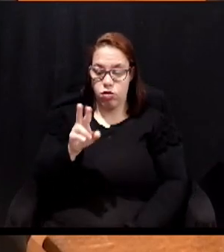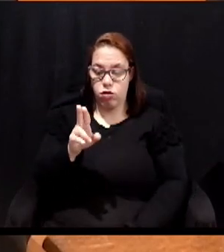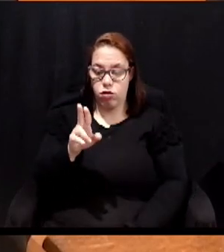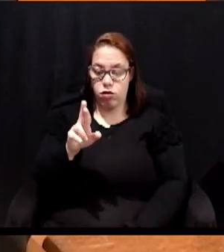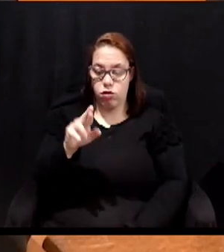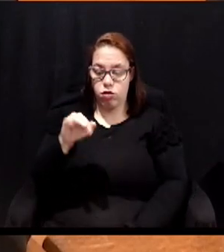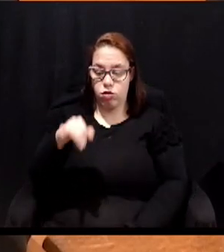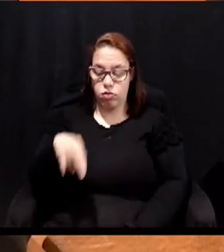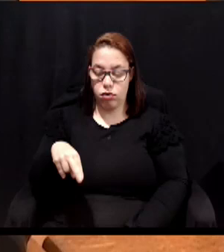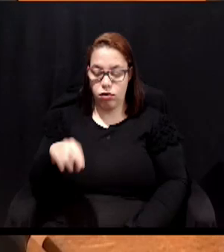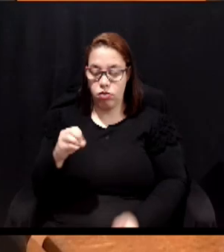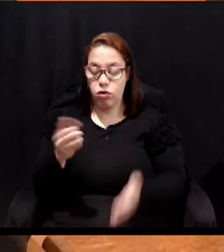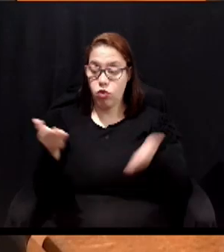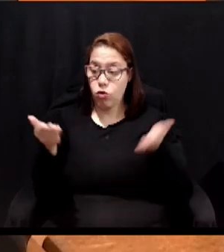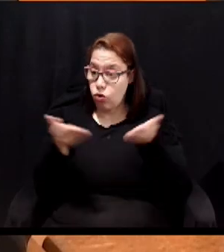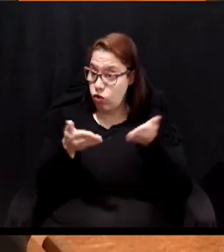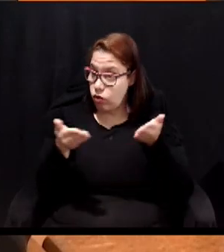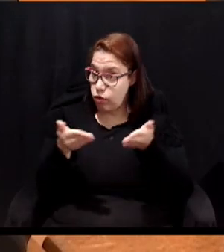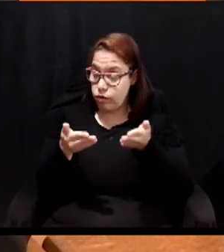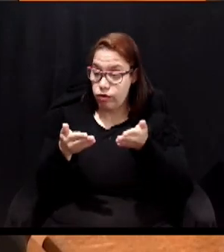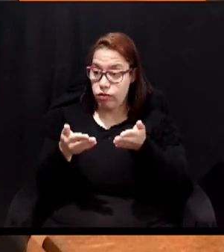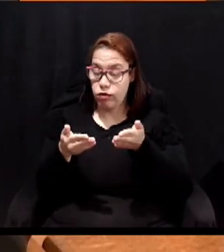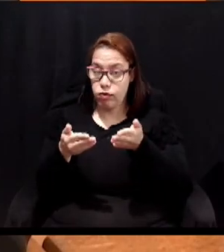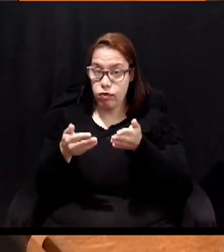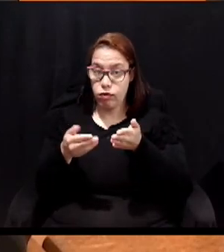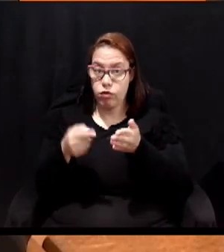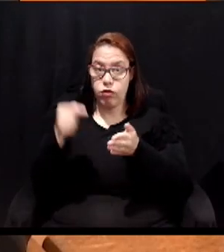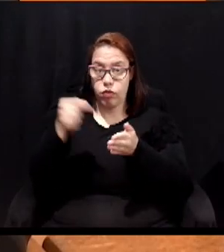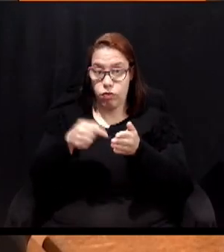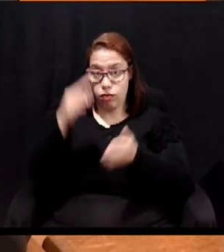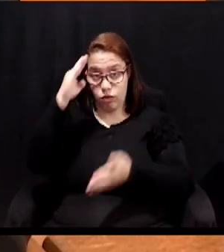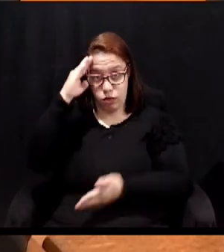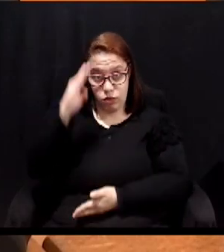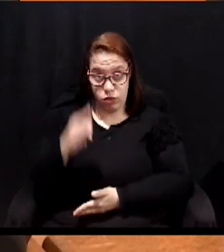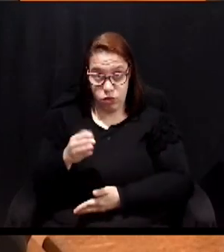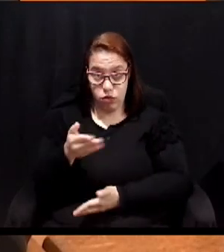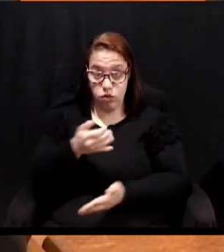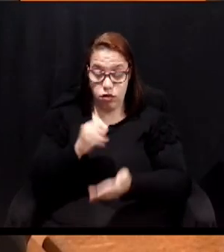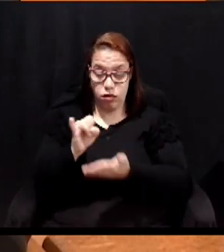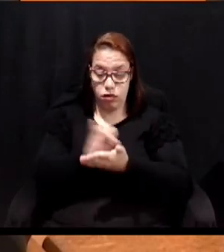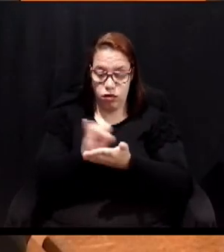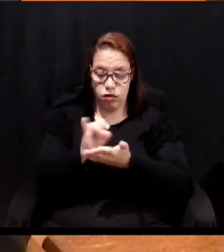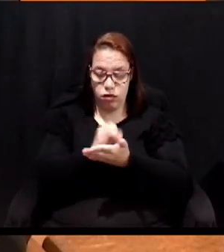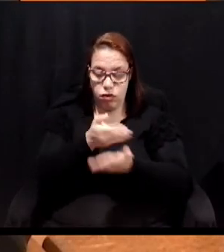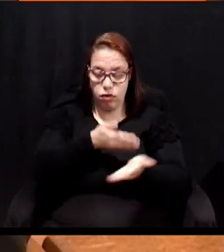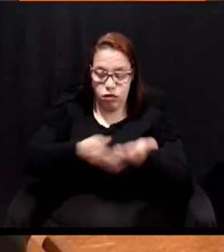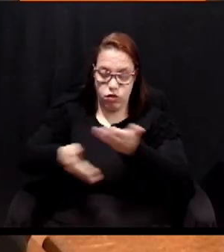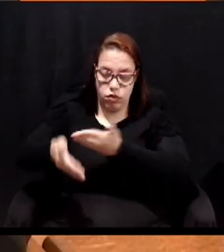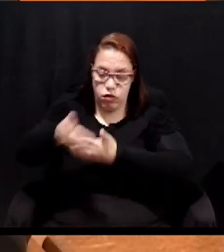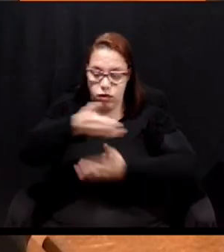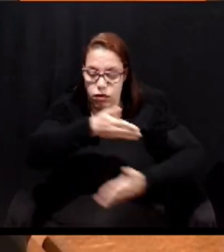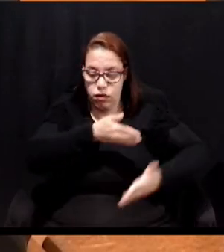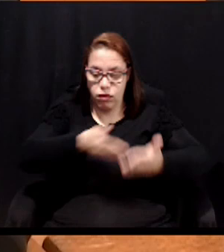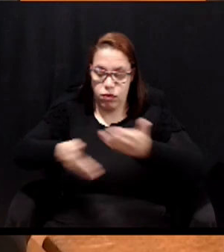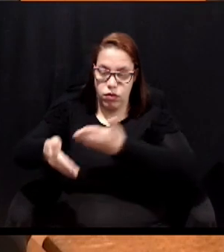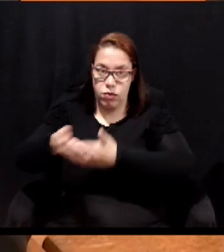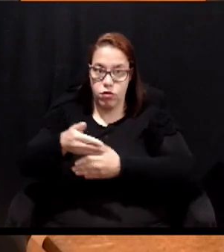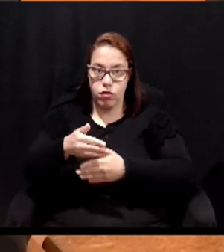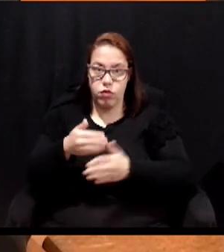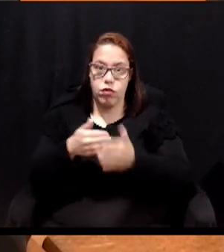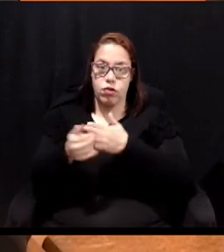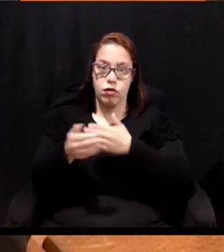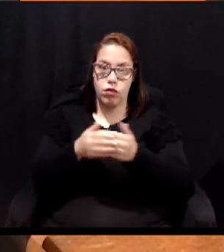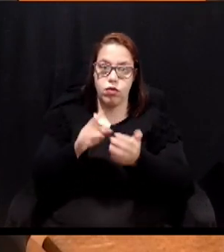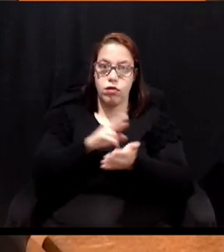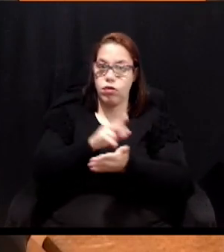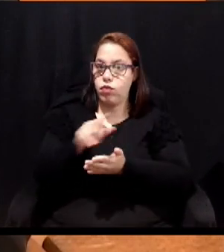hoje, nós temos esse que é o principal, esse intercâmbio de missões que pode ser feito com qualquer uma dessas cidades.